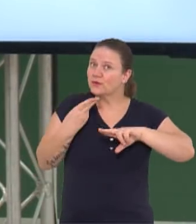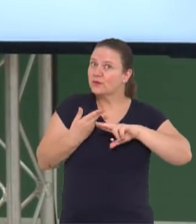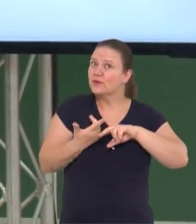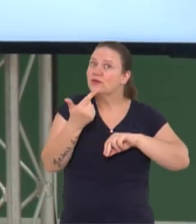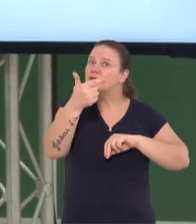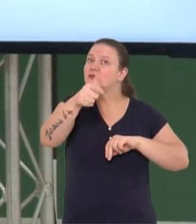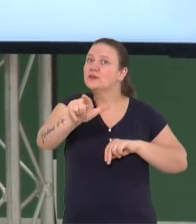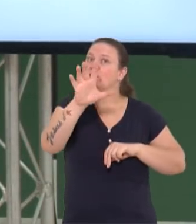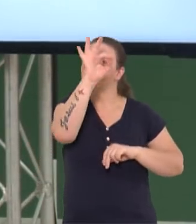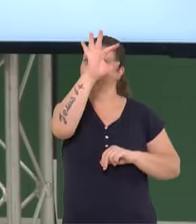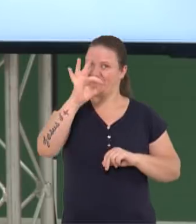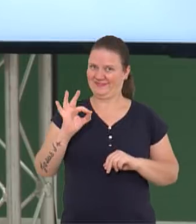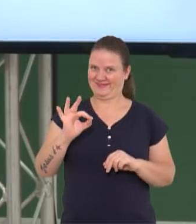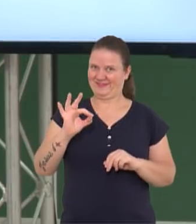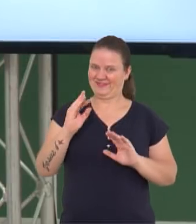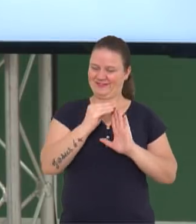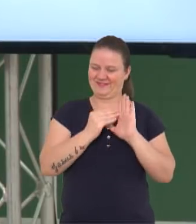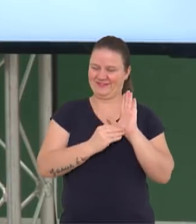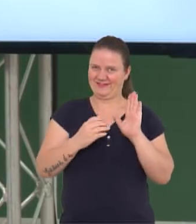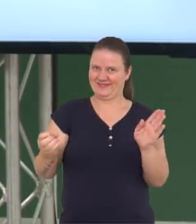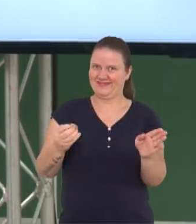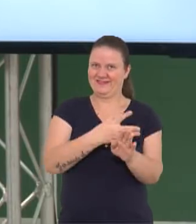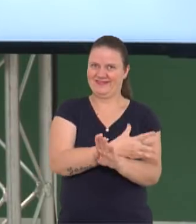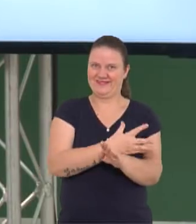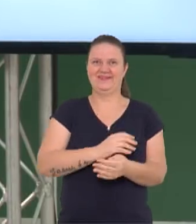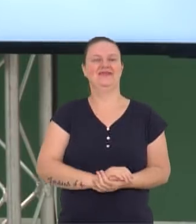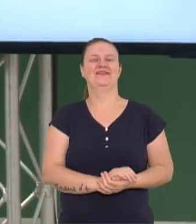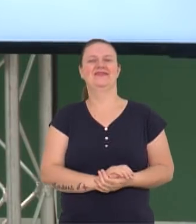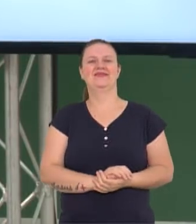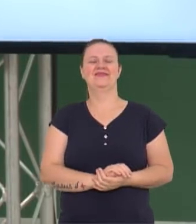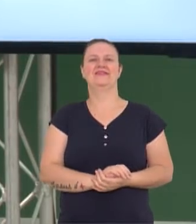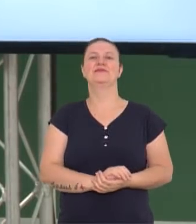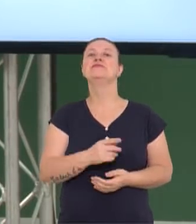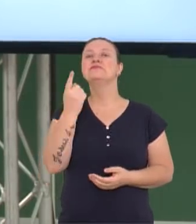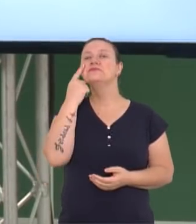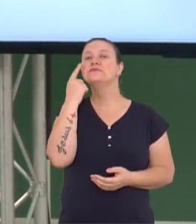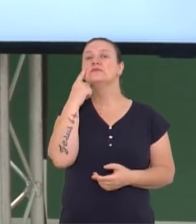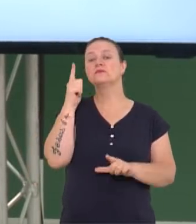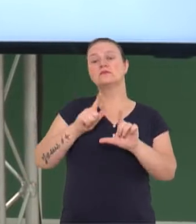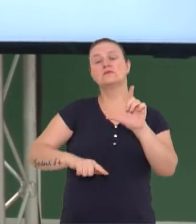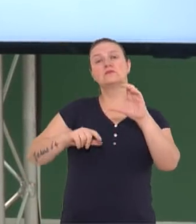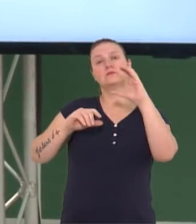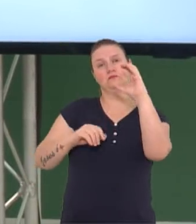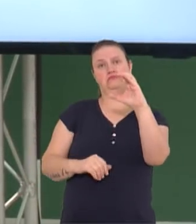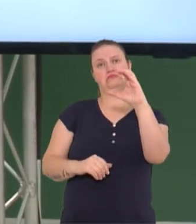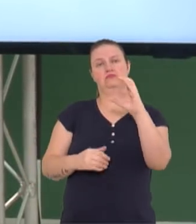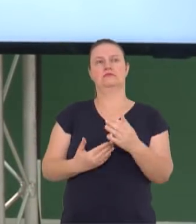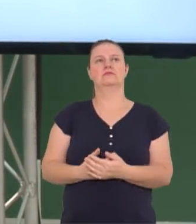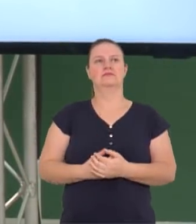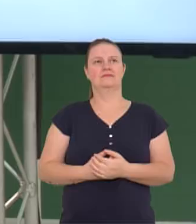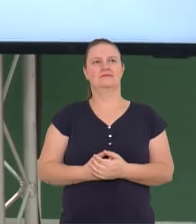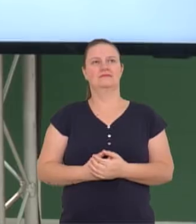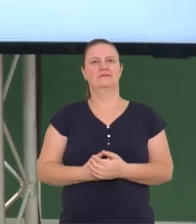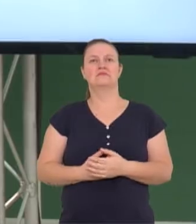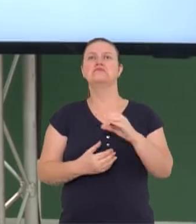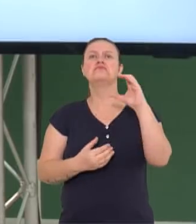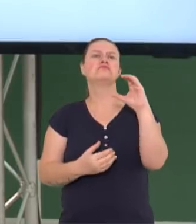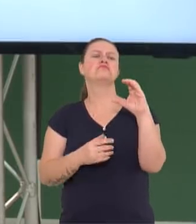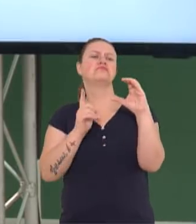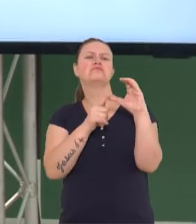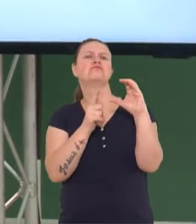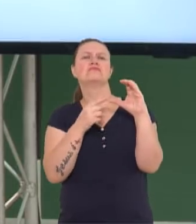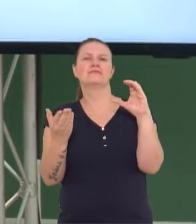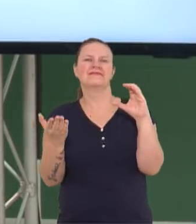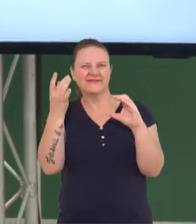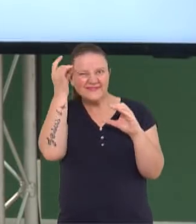na porcentagem, tá bom? Muito bem. E a letra C? Ficou facinho agora,